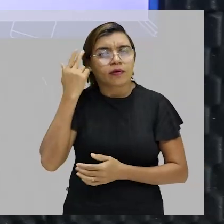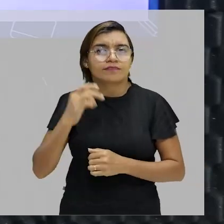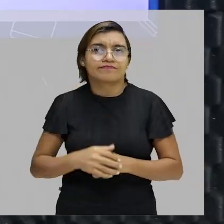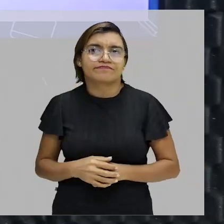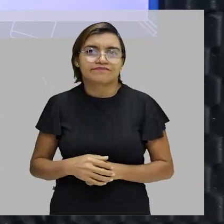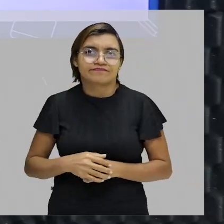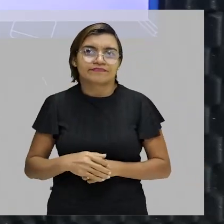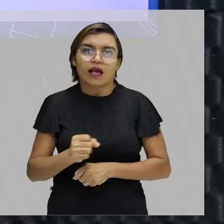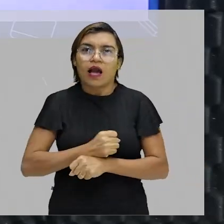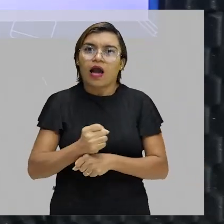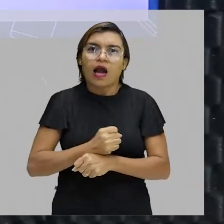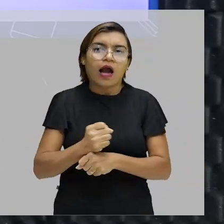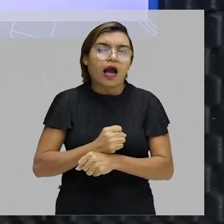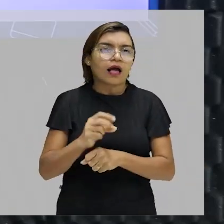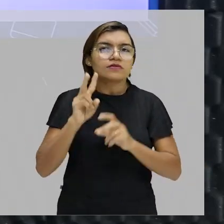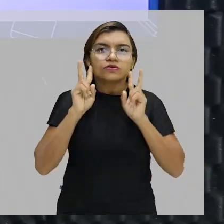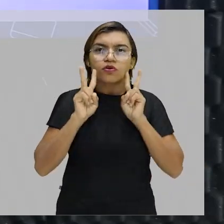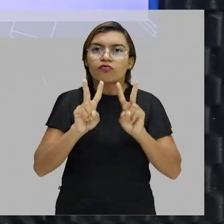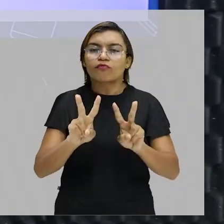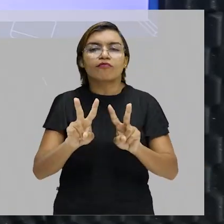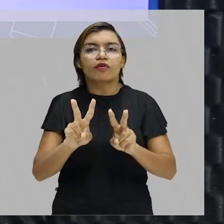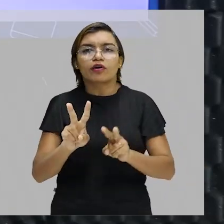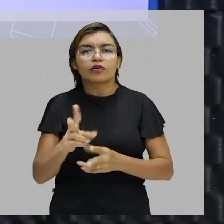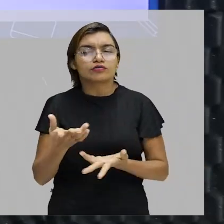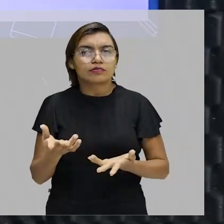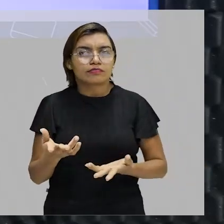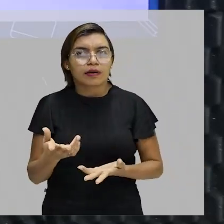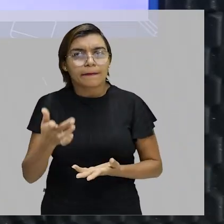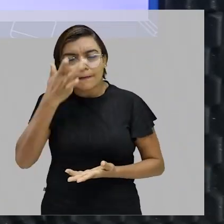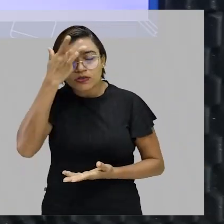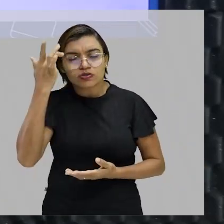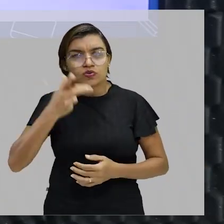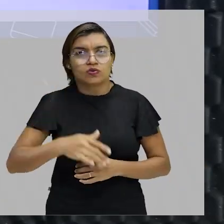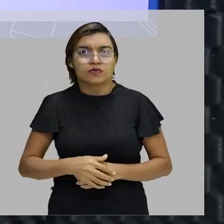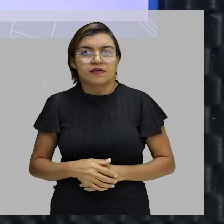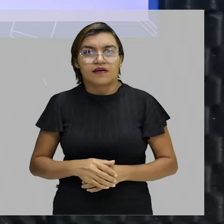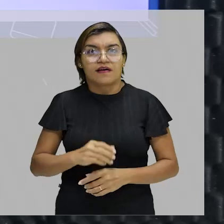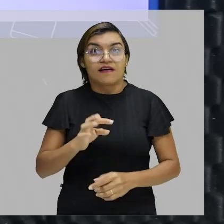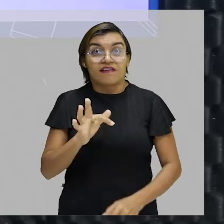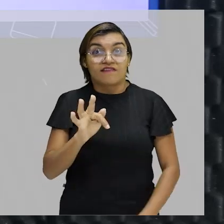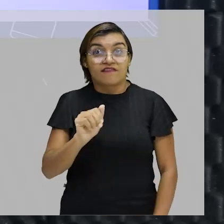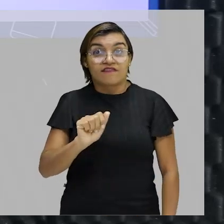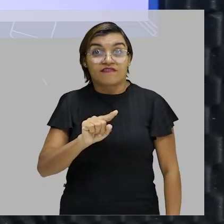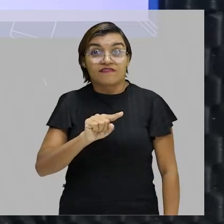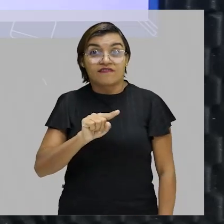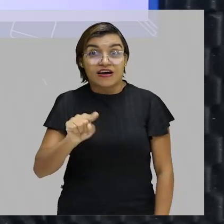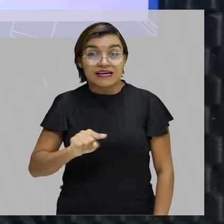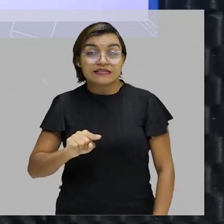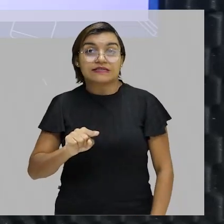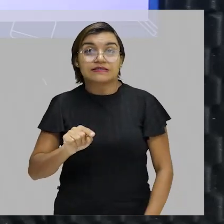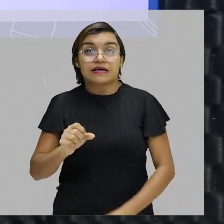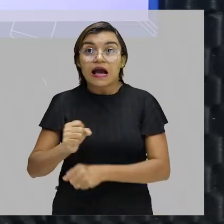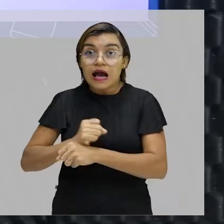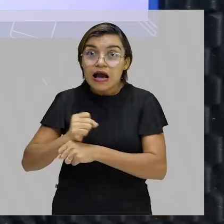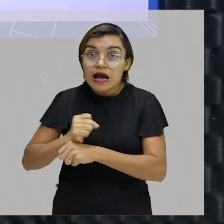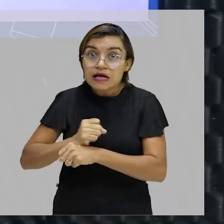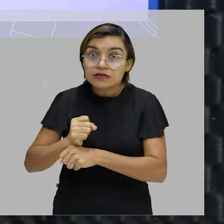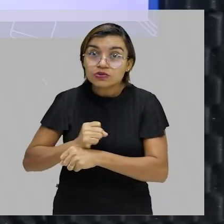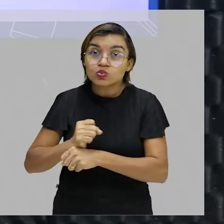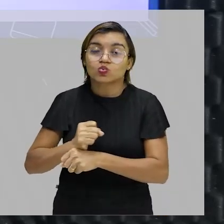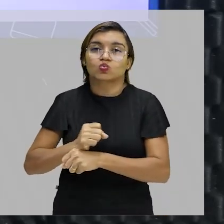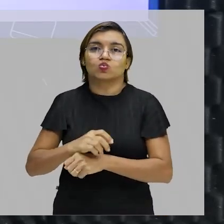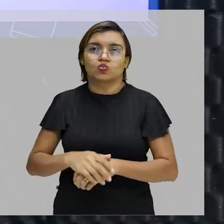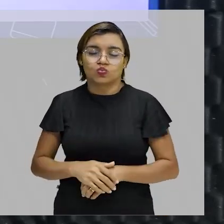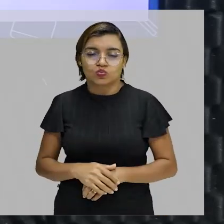anos que eu não vejo fulano de tal. Errado. Faz anos que eu não vejo fulano de tal. Porque o verbo fazer, indicando o tempo transcorrido, ele fica